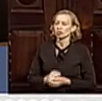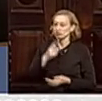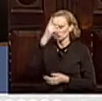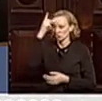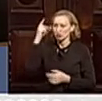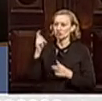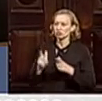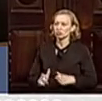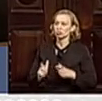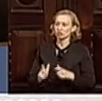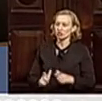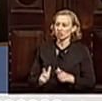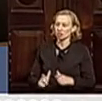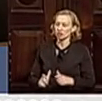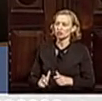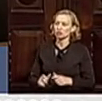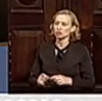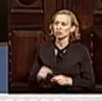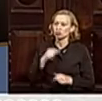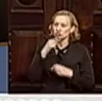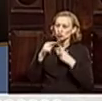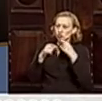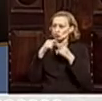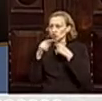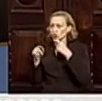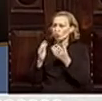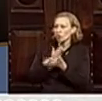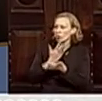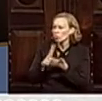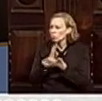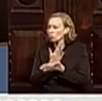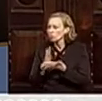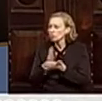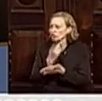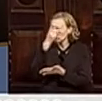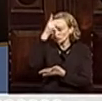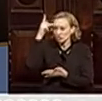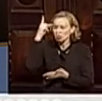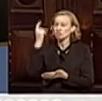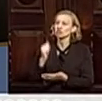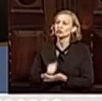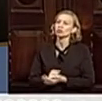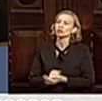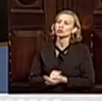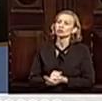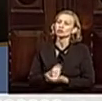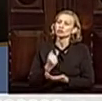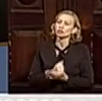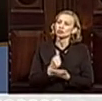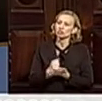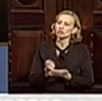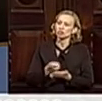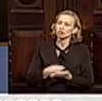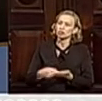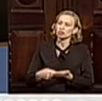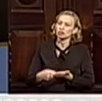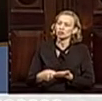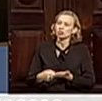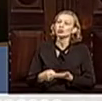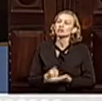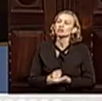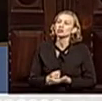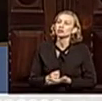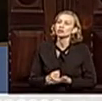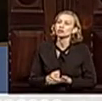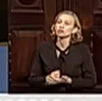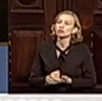momento, conduta por parte de alguns licitantes atentatória ao caro princípio da isonomia,